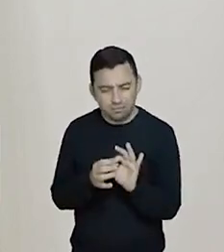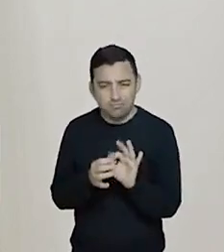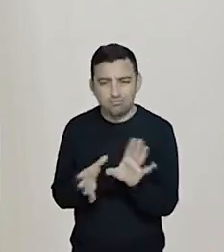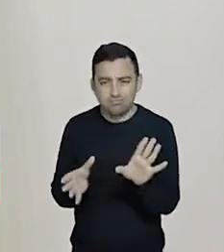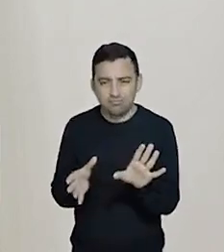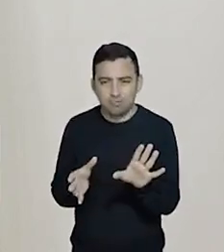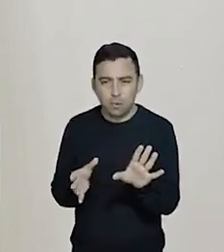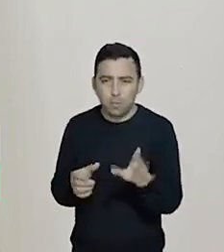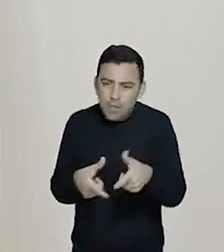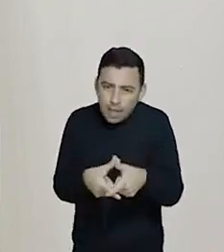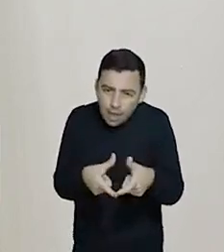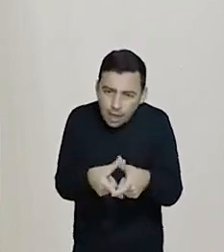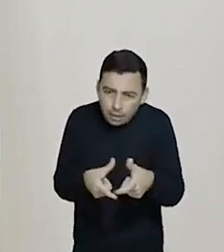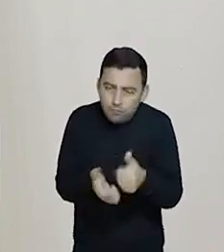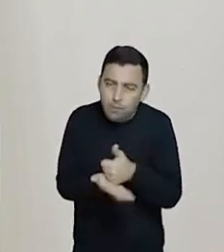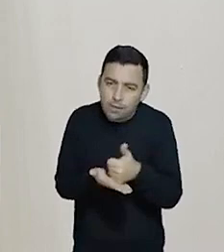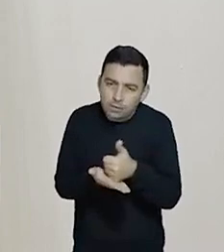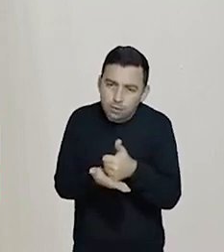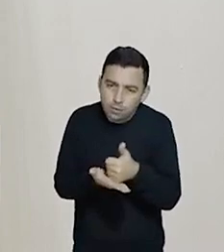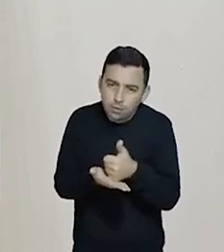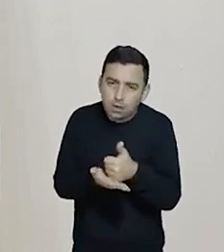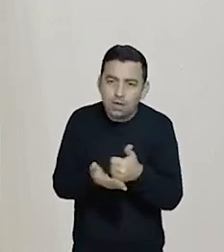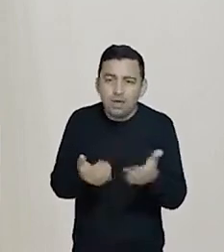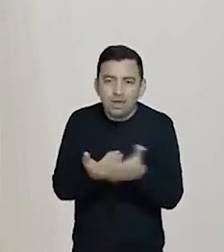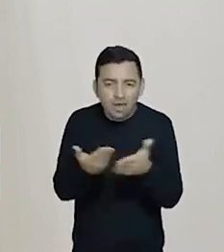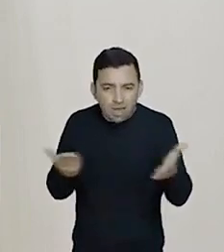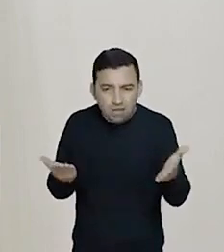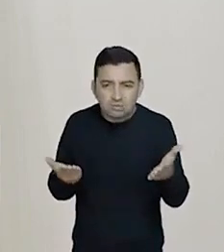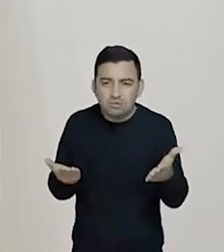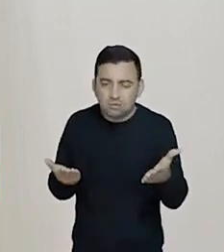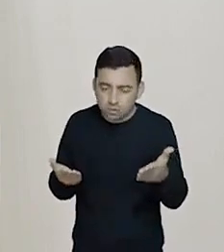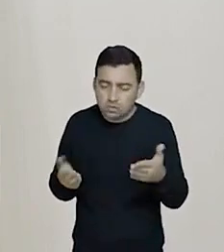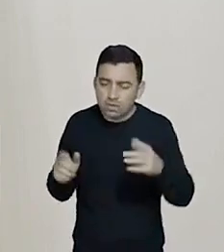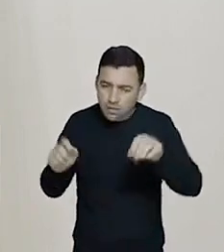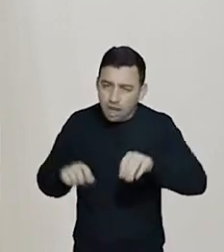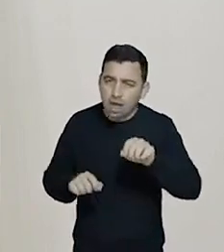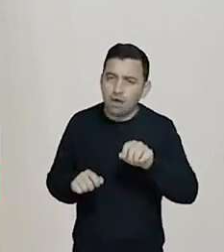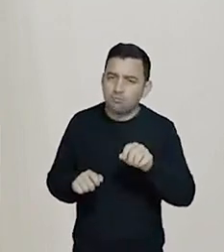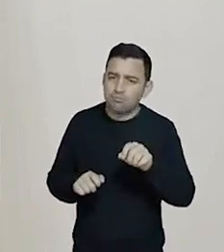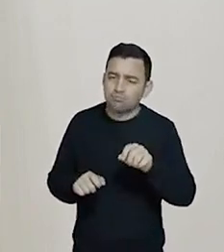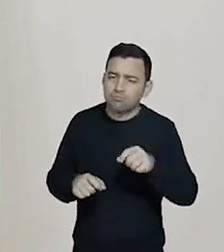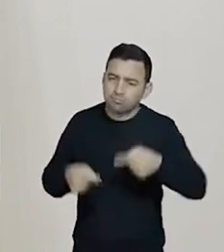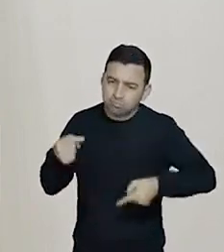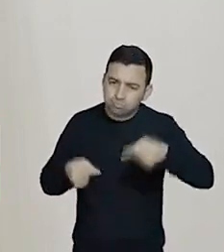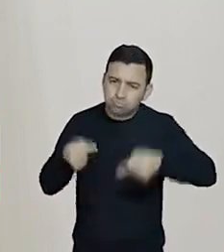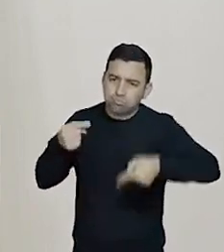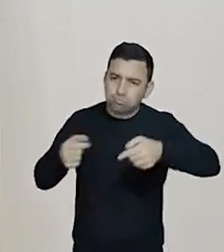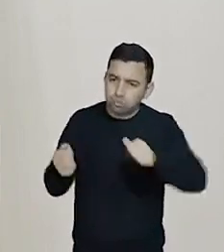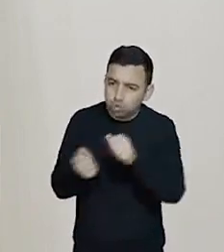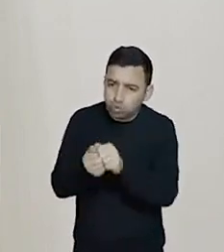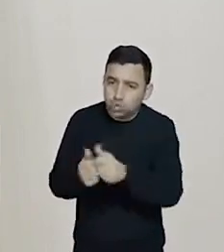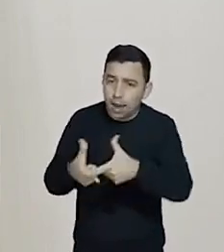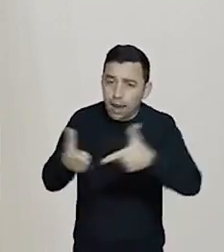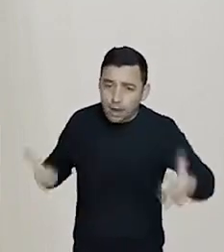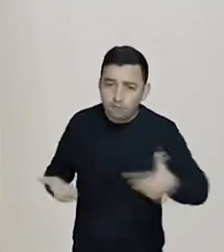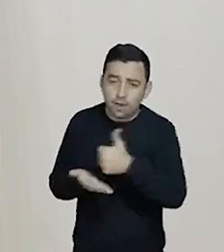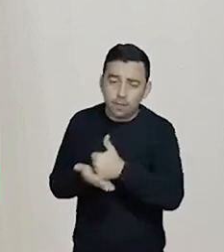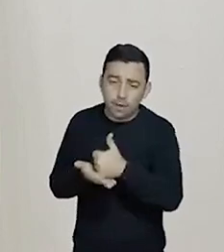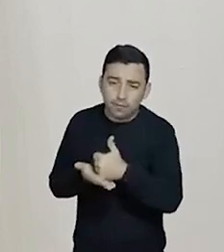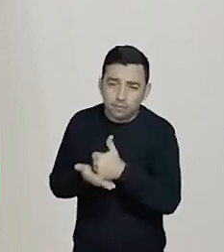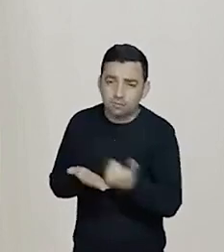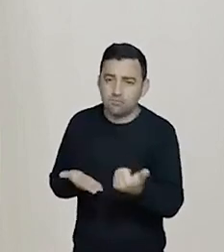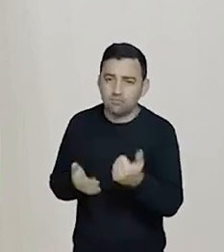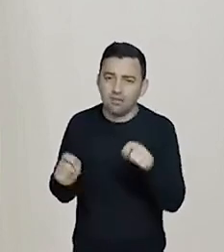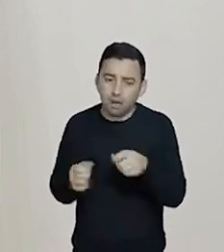o pequeno farmacêutico para que ele tem uma competição igual com as grandes redes podendo